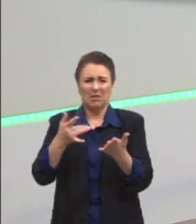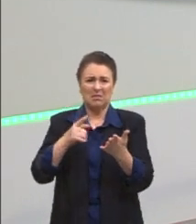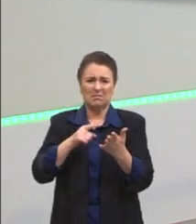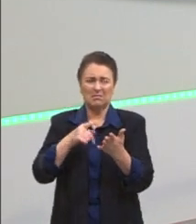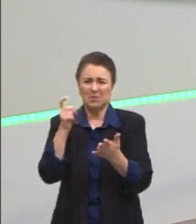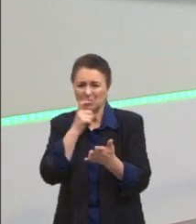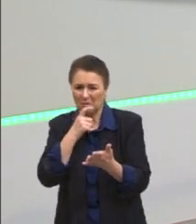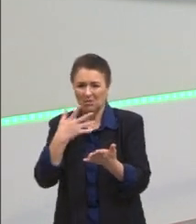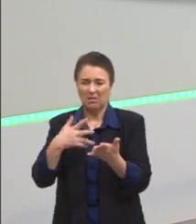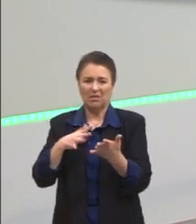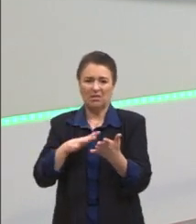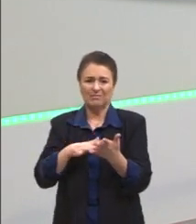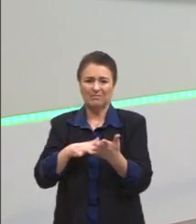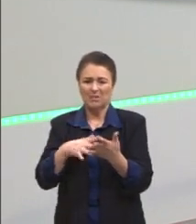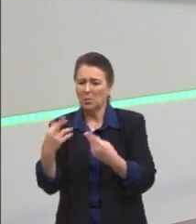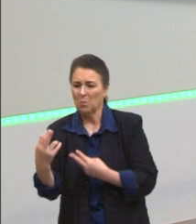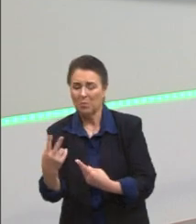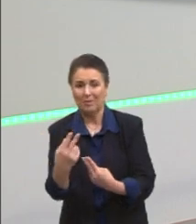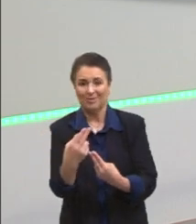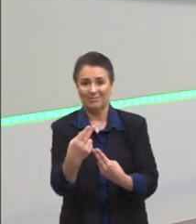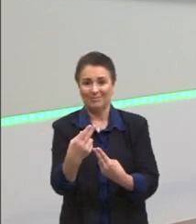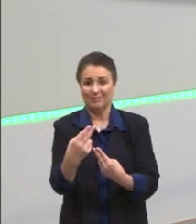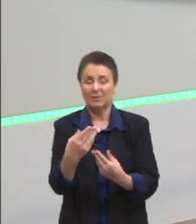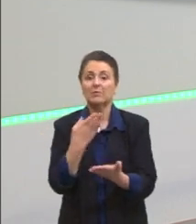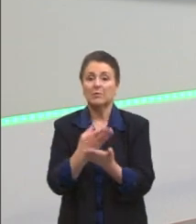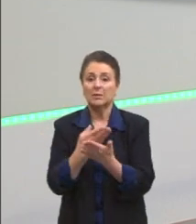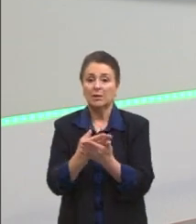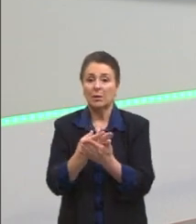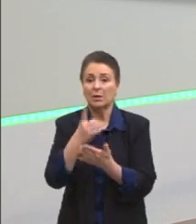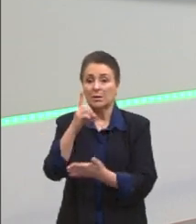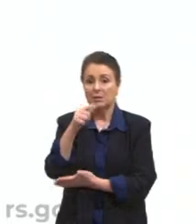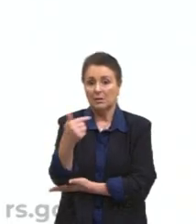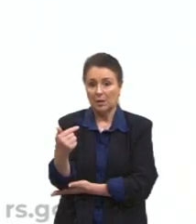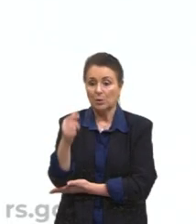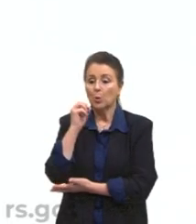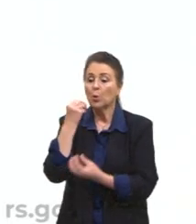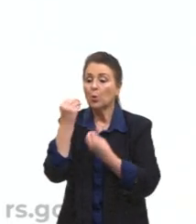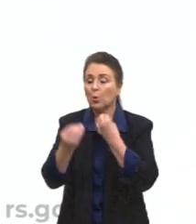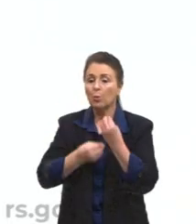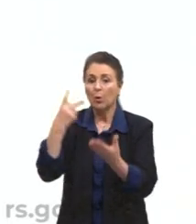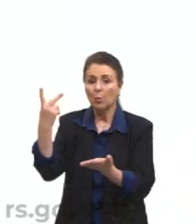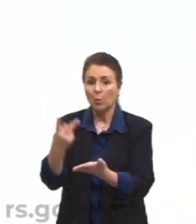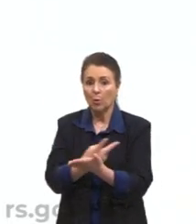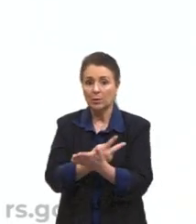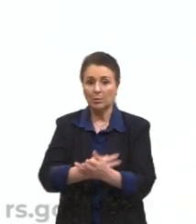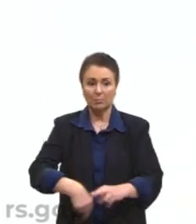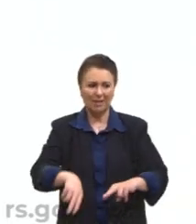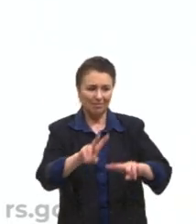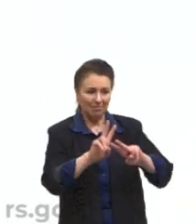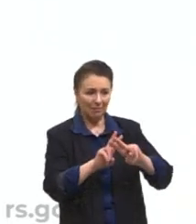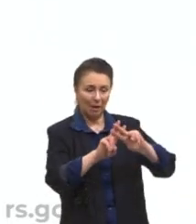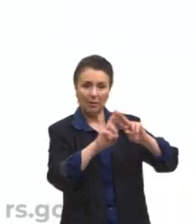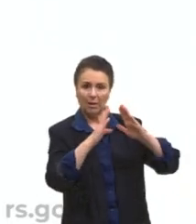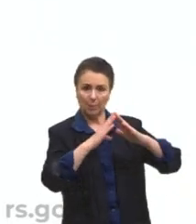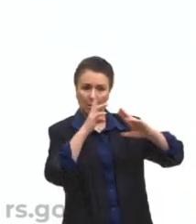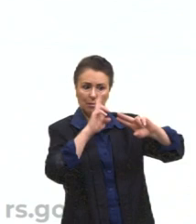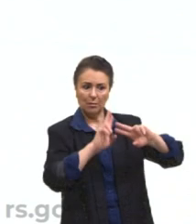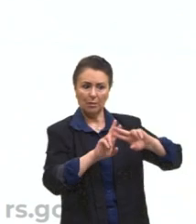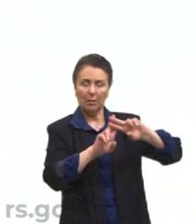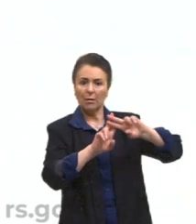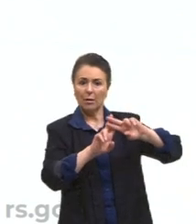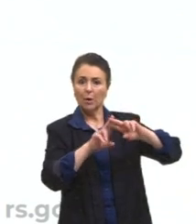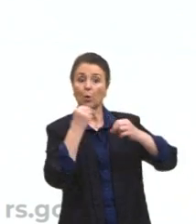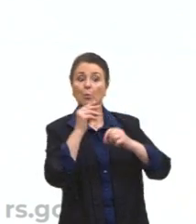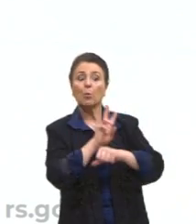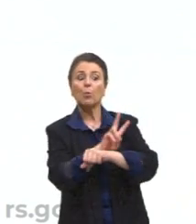nós discutimos muito nessa aula de número 17 Como isso aconteceu nos presídios e como acontece hoje a questão